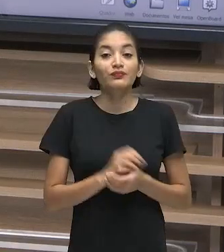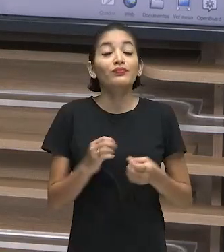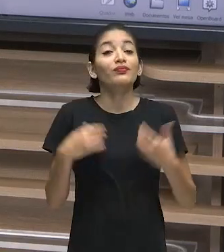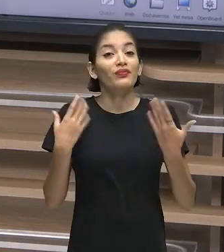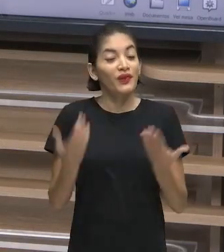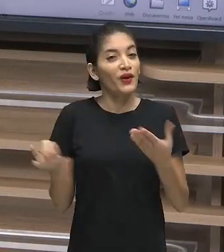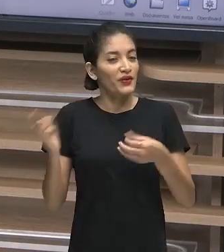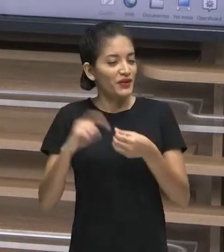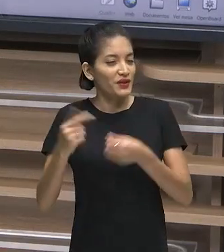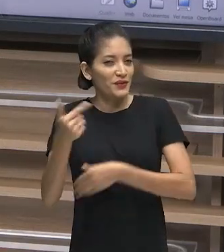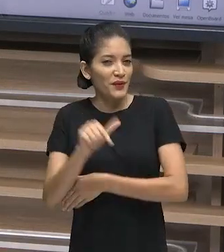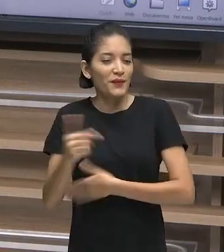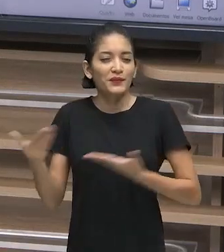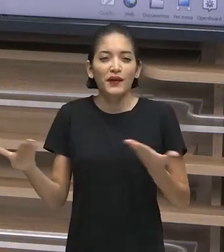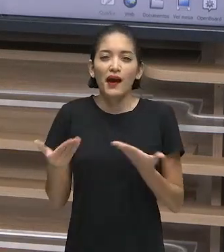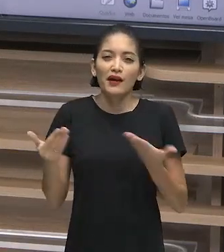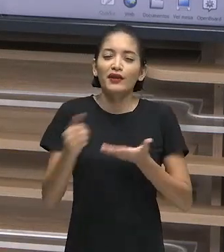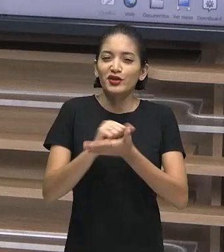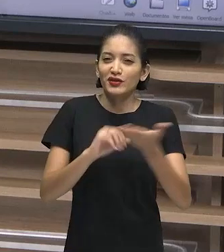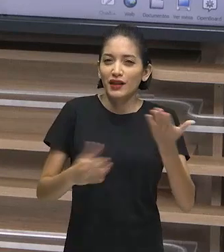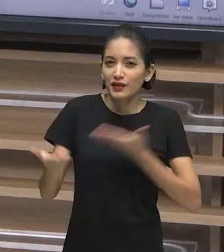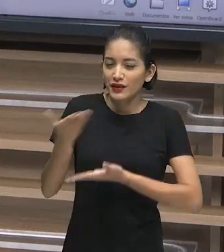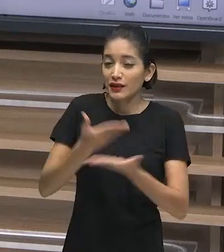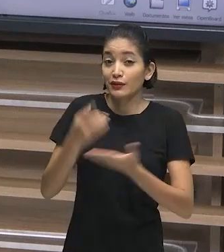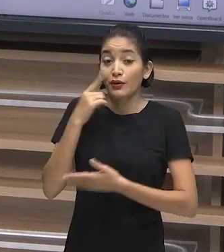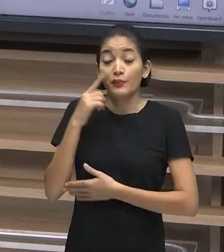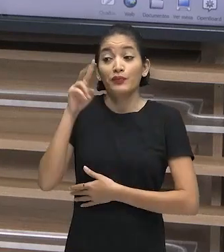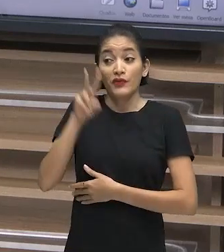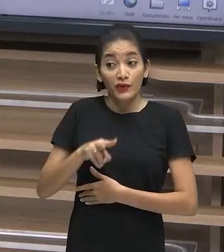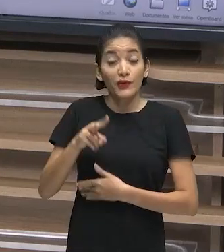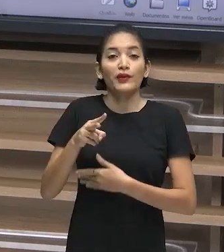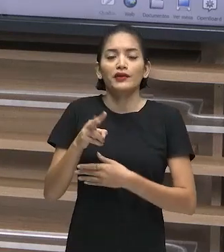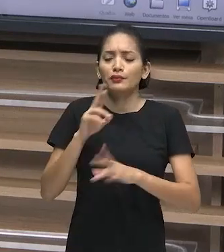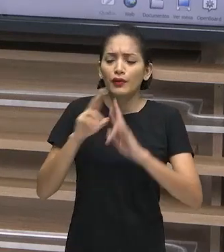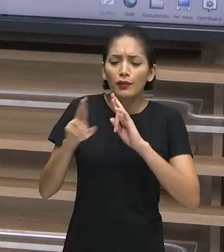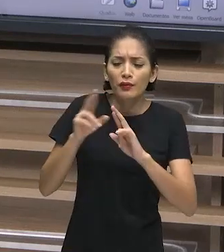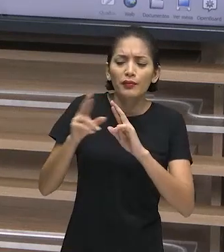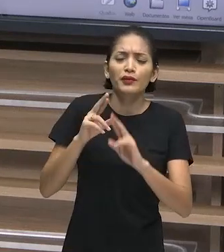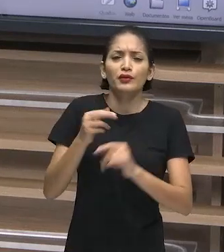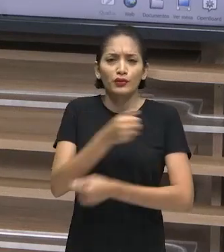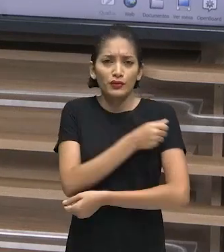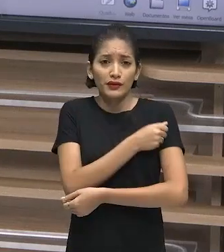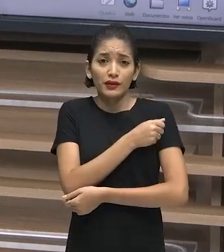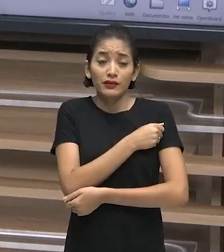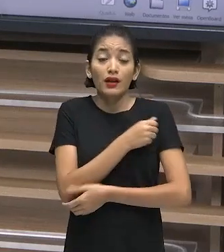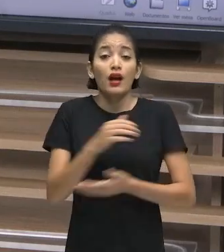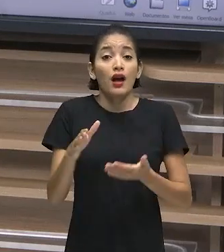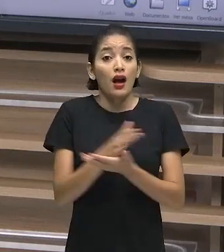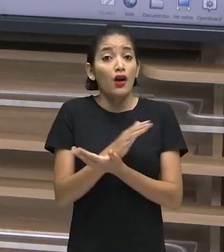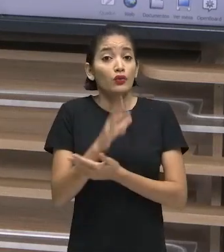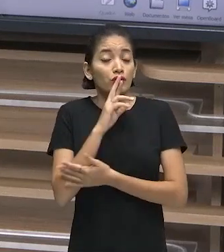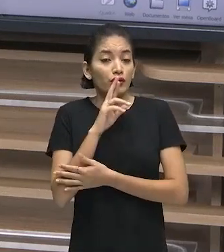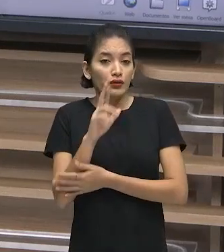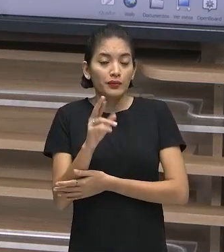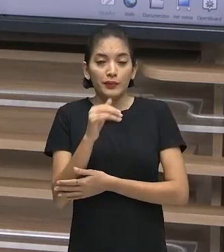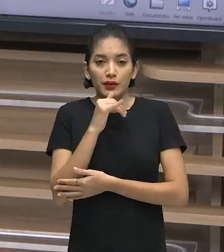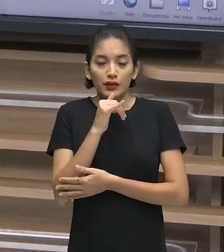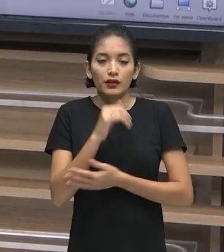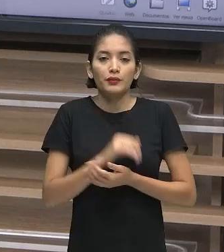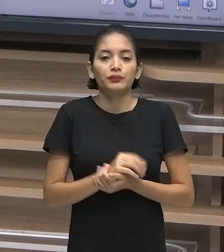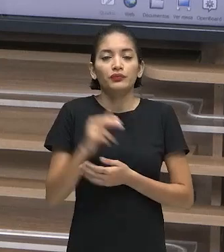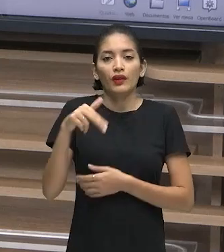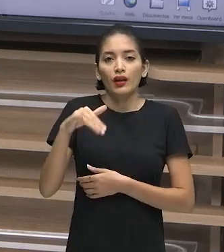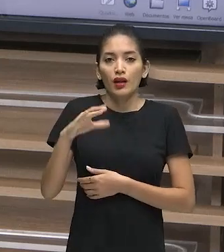Voltamos agora para a nossa interatividade. Eu estou vendo aqui as respostas dos alunos. Eles estão respondendo, por exemplo, a Nicole